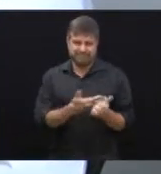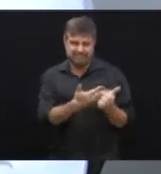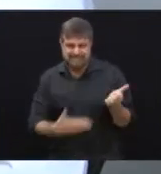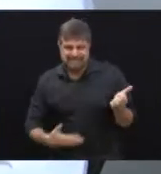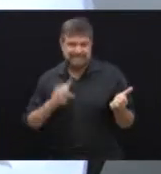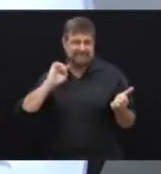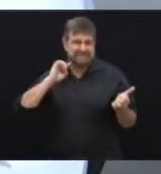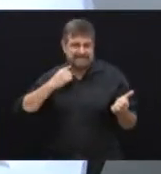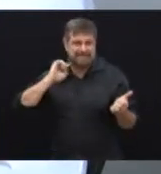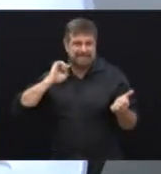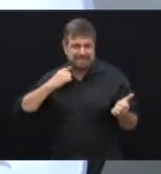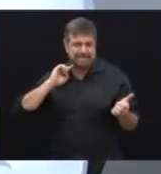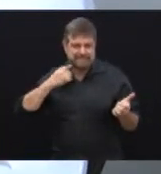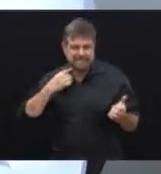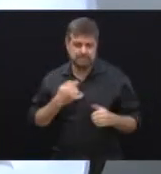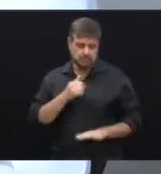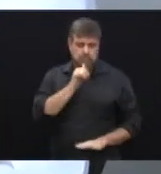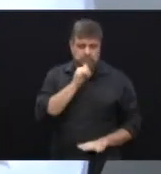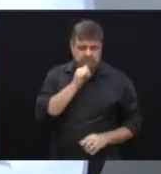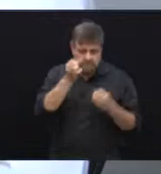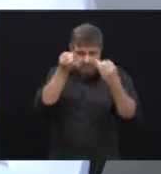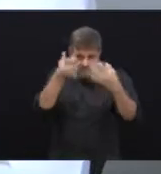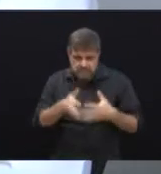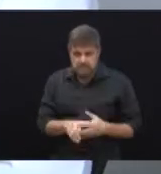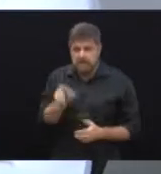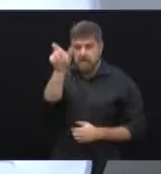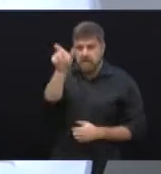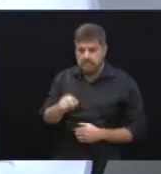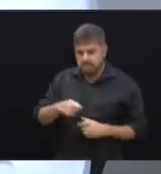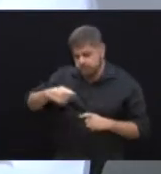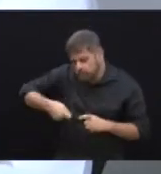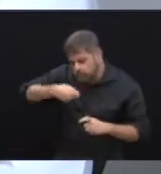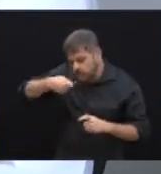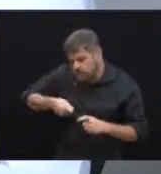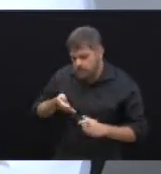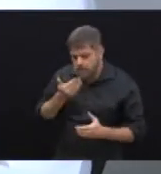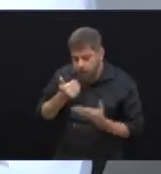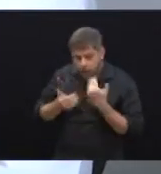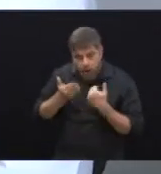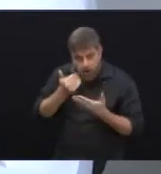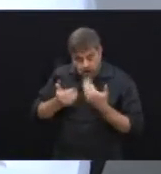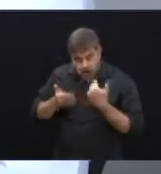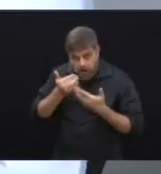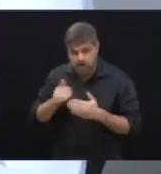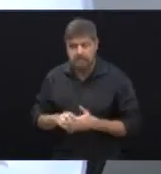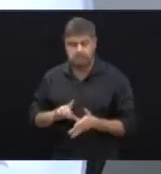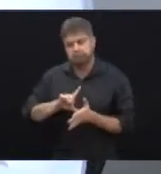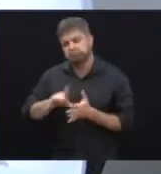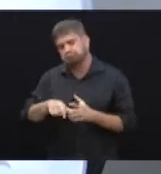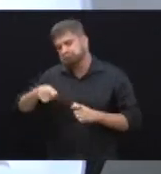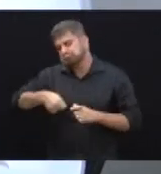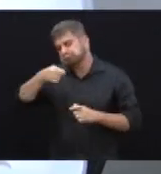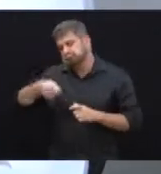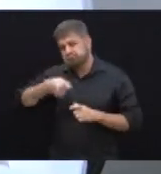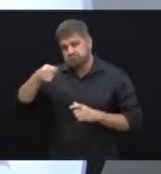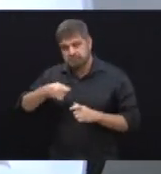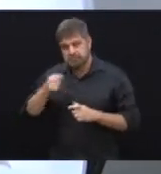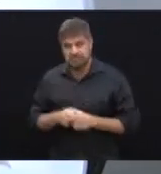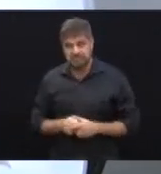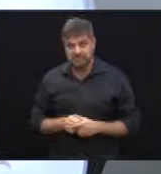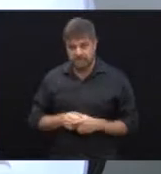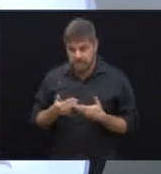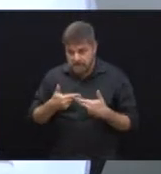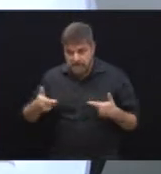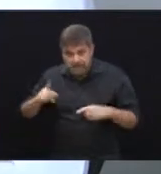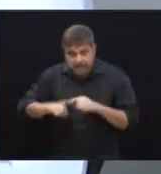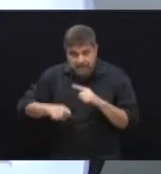algumas impurezas, né, por exemplo, o exemplo, uma pessoa se alimenta, né? Você vai, se alimenta, tal,